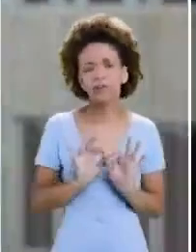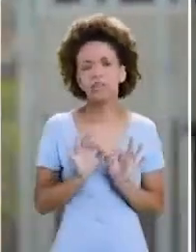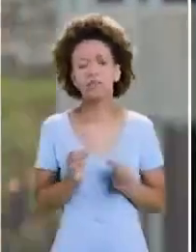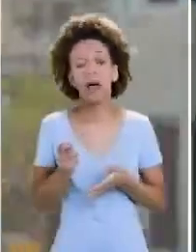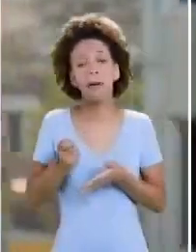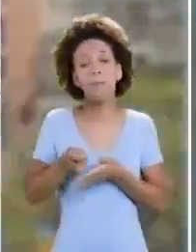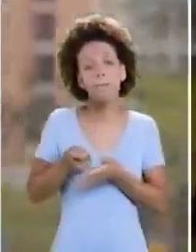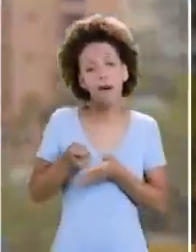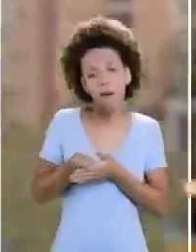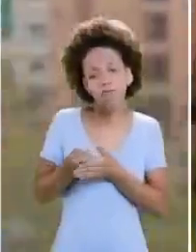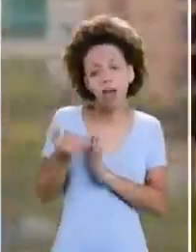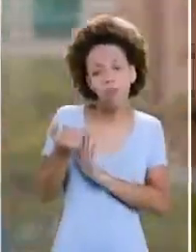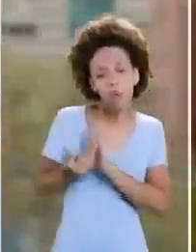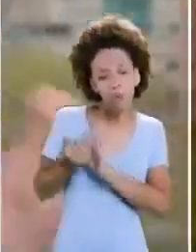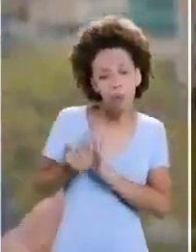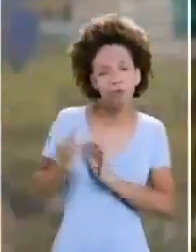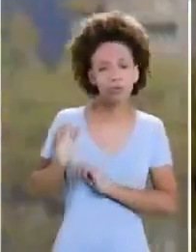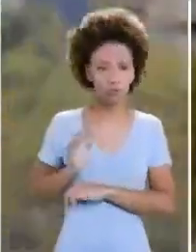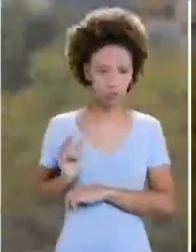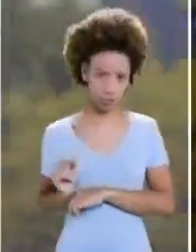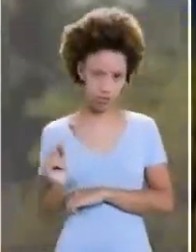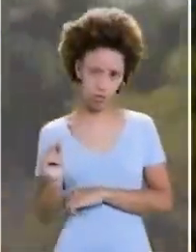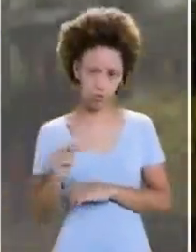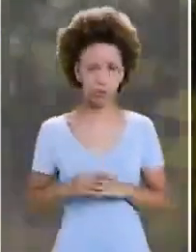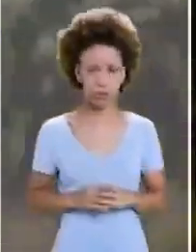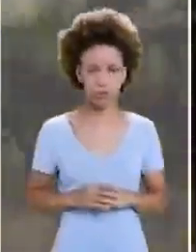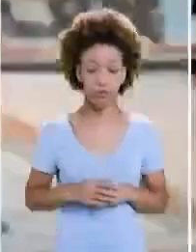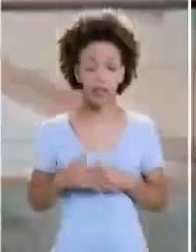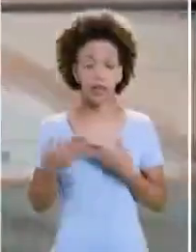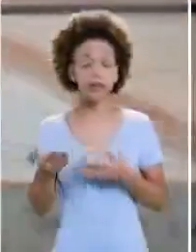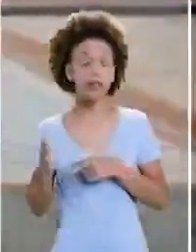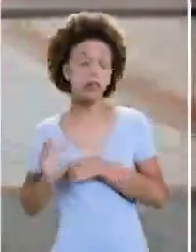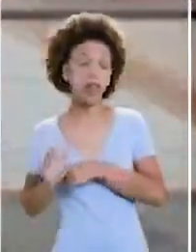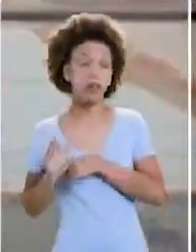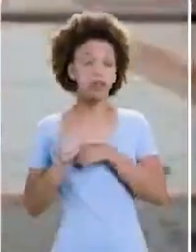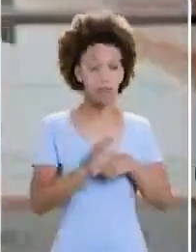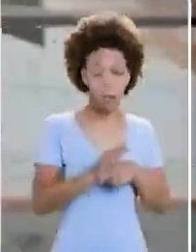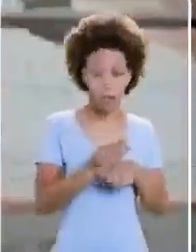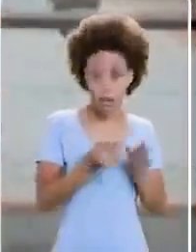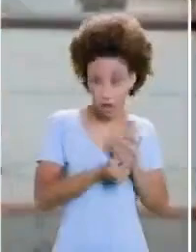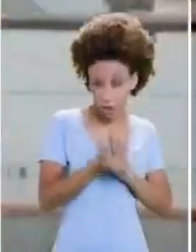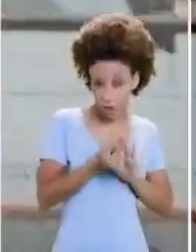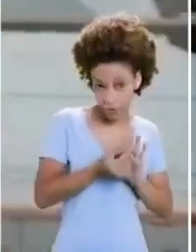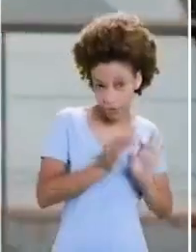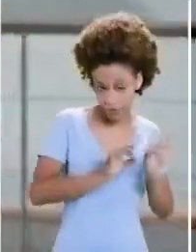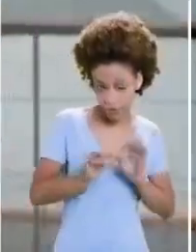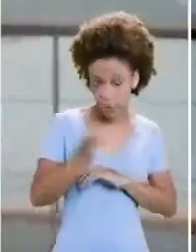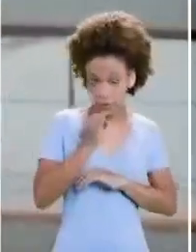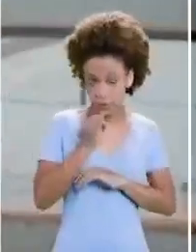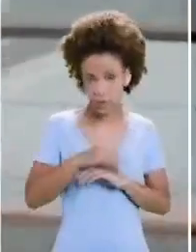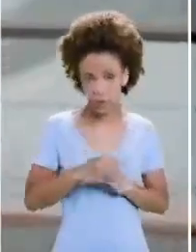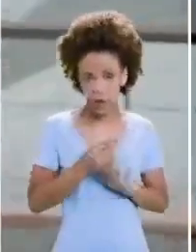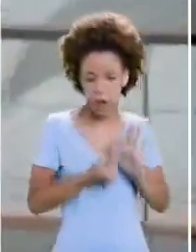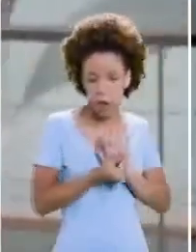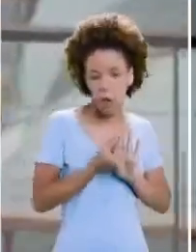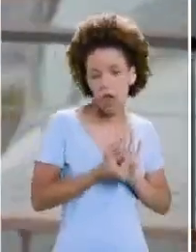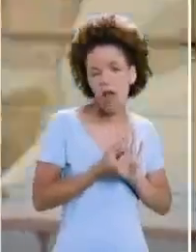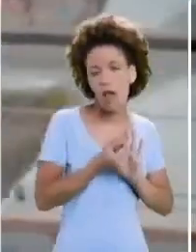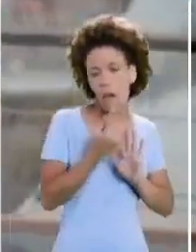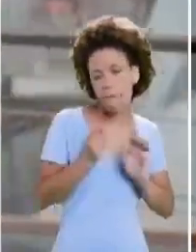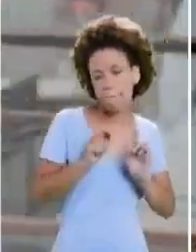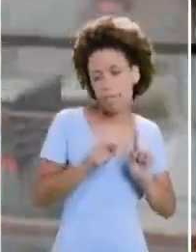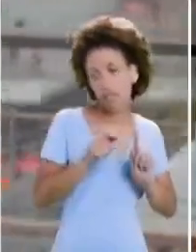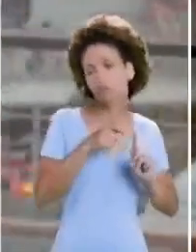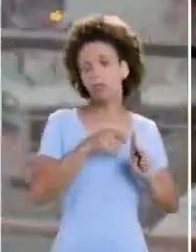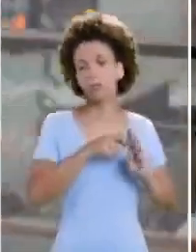quero simplesmente cobrar um pouco mais de impostos dos super ricos. Assim, eles vão ajudar a financiar, por exemplo, o programa de renda